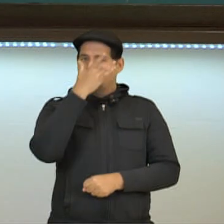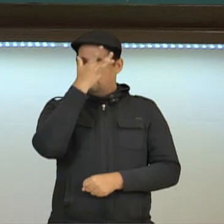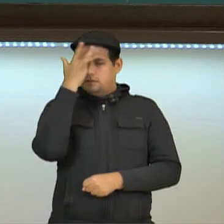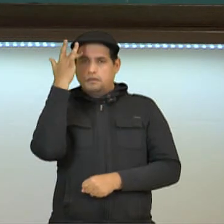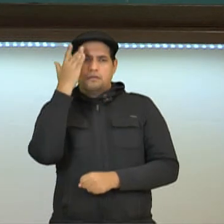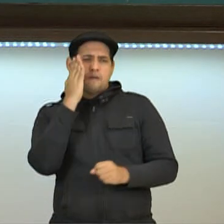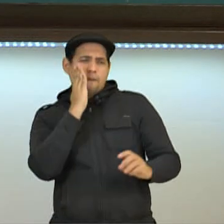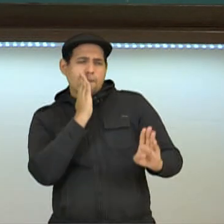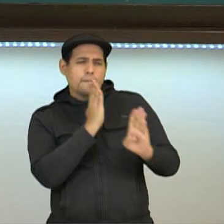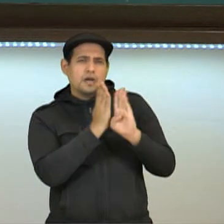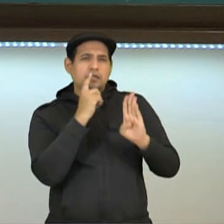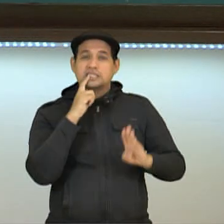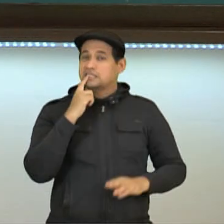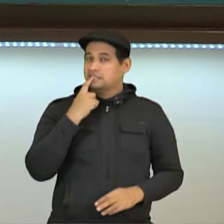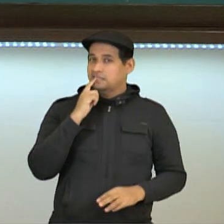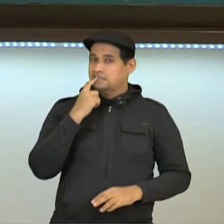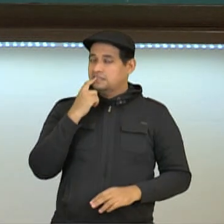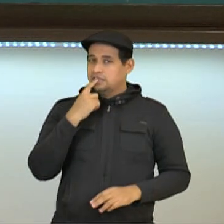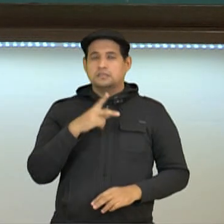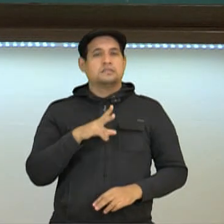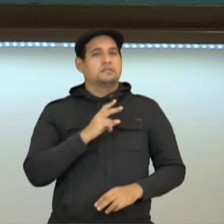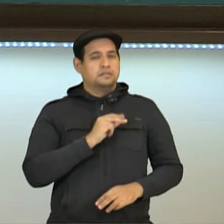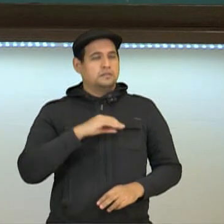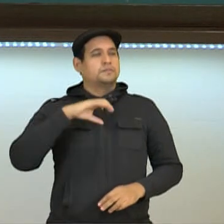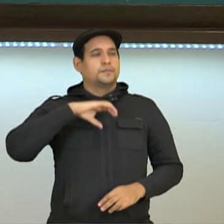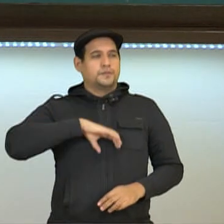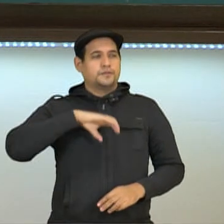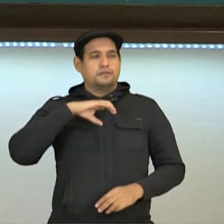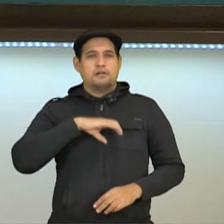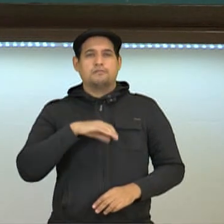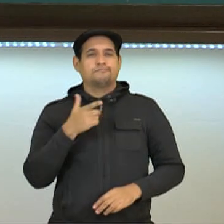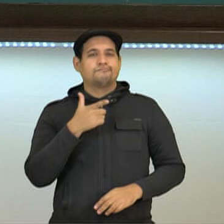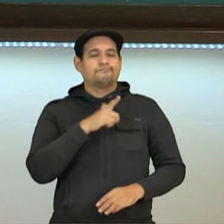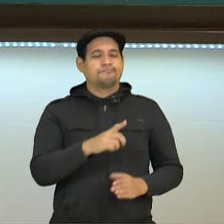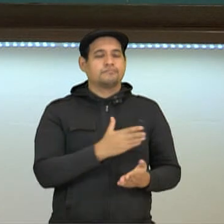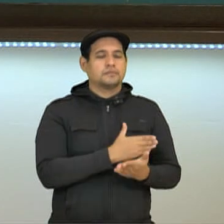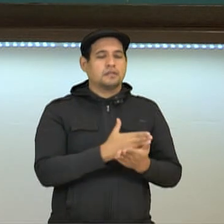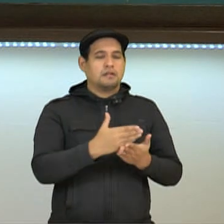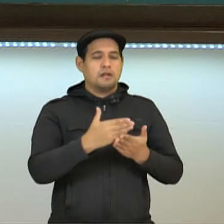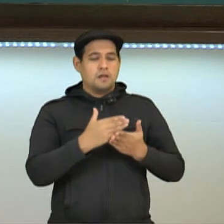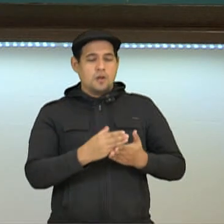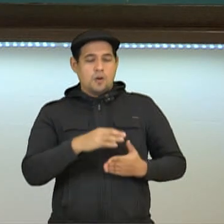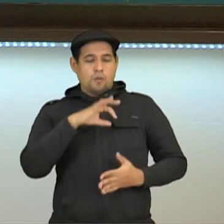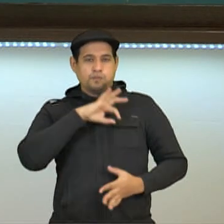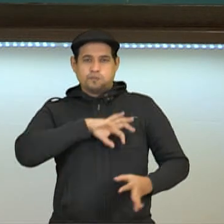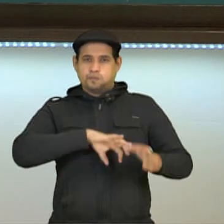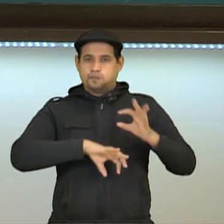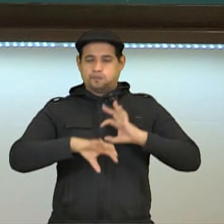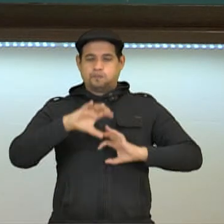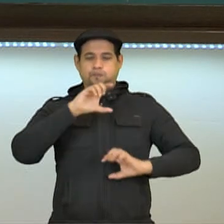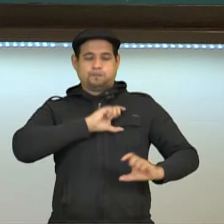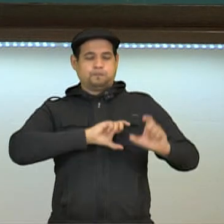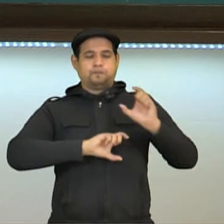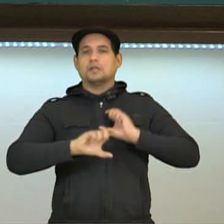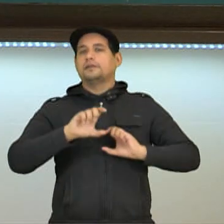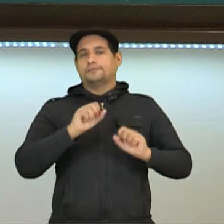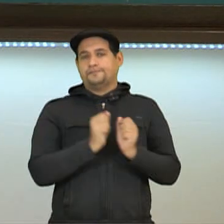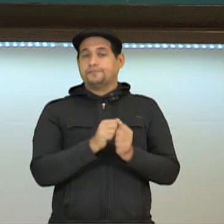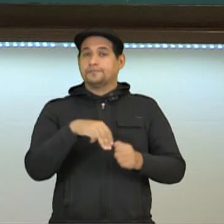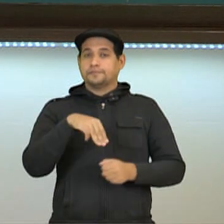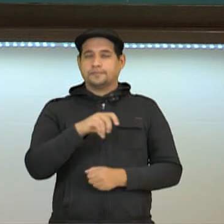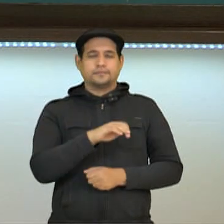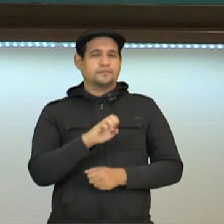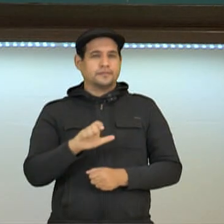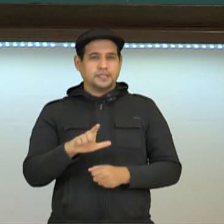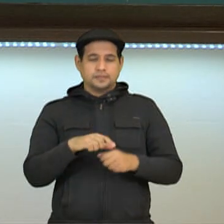vão descobrir o ouro e aí Portugal vai conseguir começar a enriquecer, ou seja, com o metalismo, né?